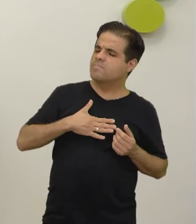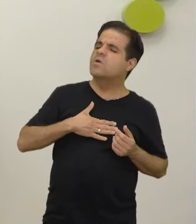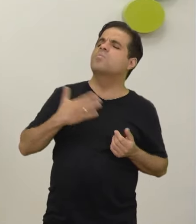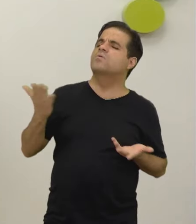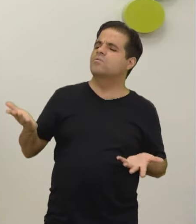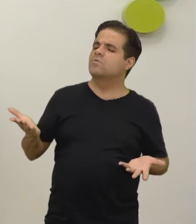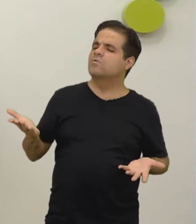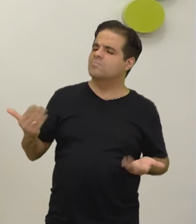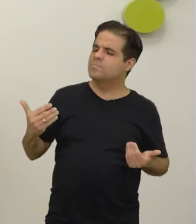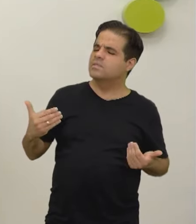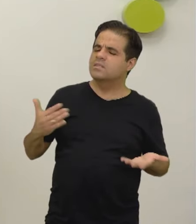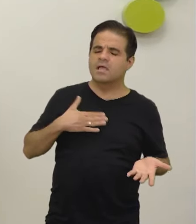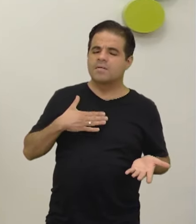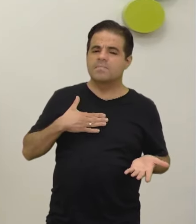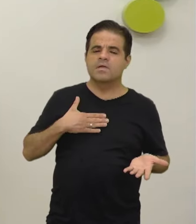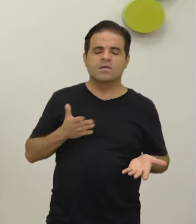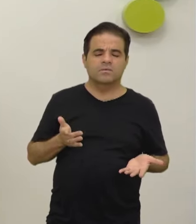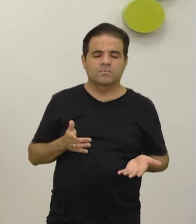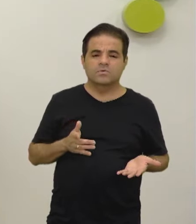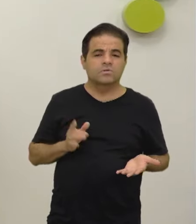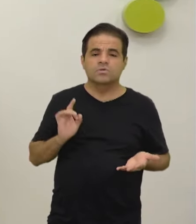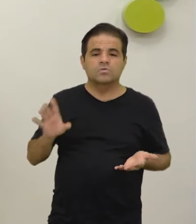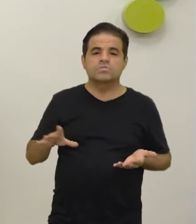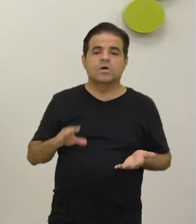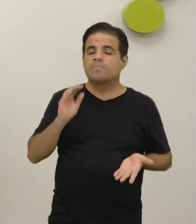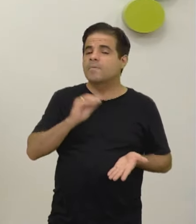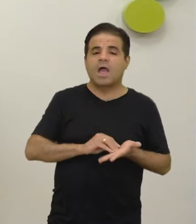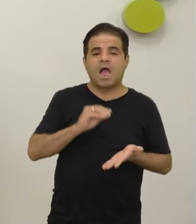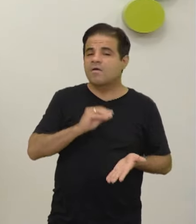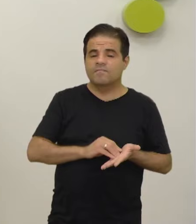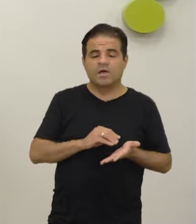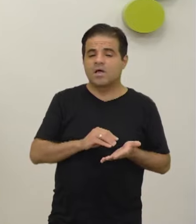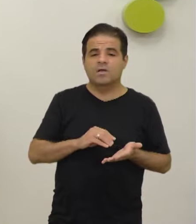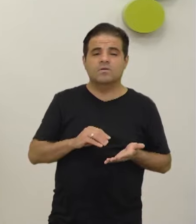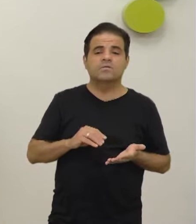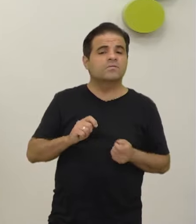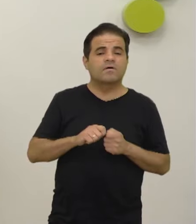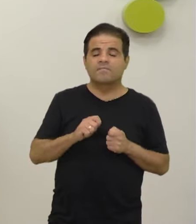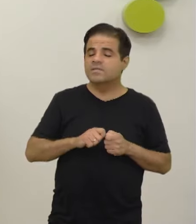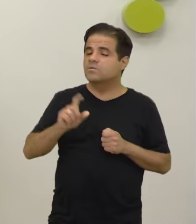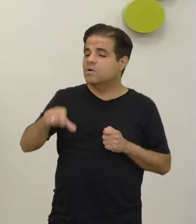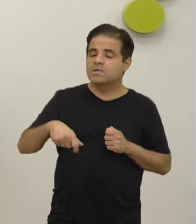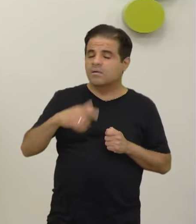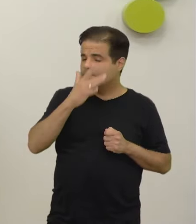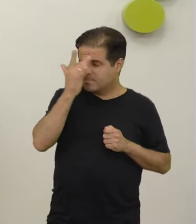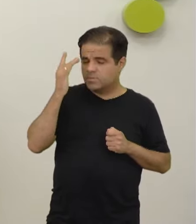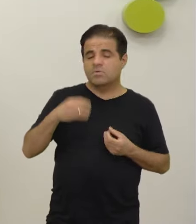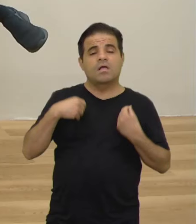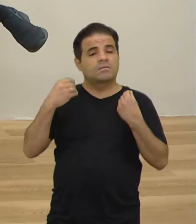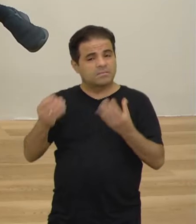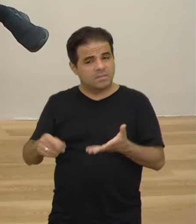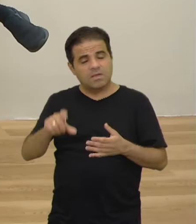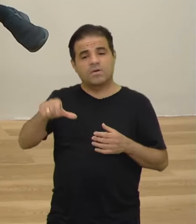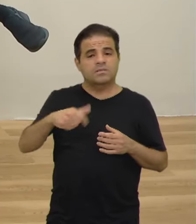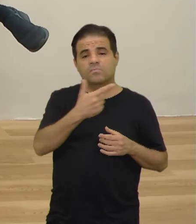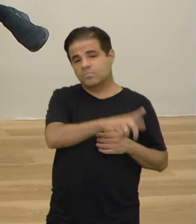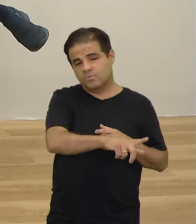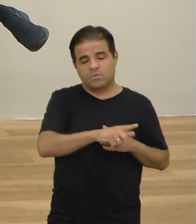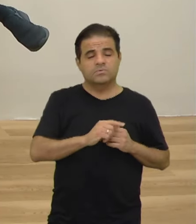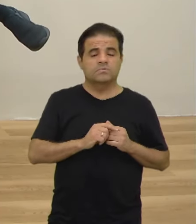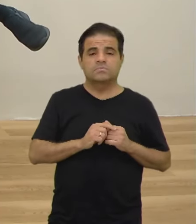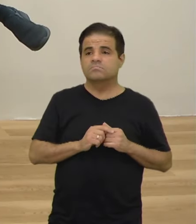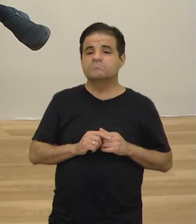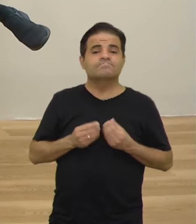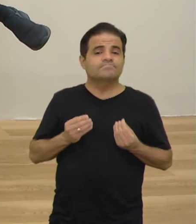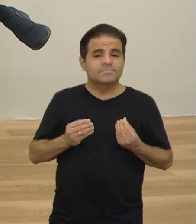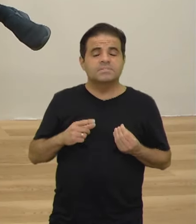E às vezes não é só pela falta, né, que vai fazer no cartão. A pessoa ela dá o cartão para outra, né,